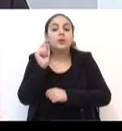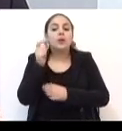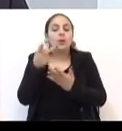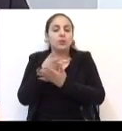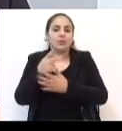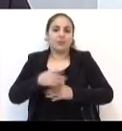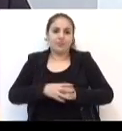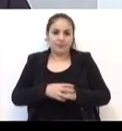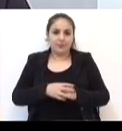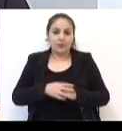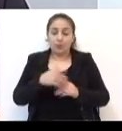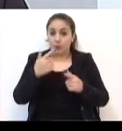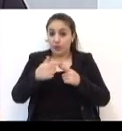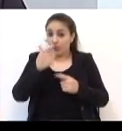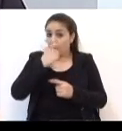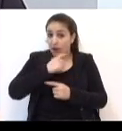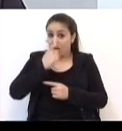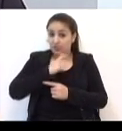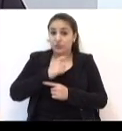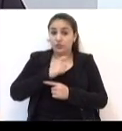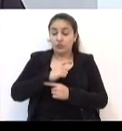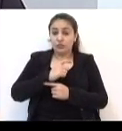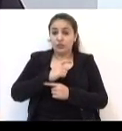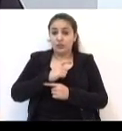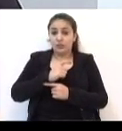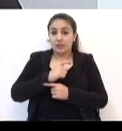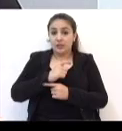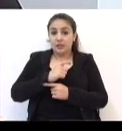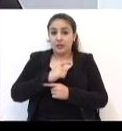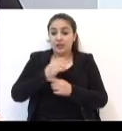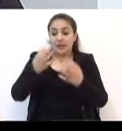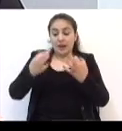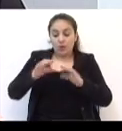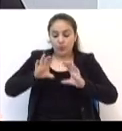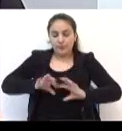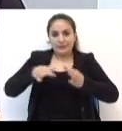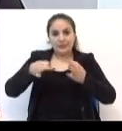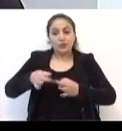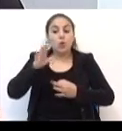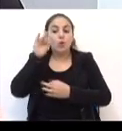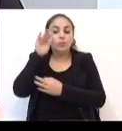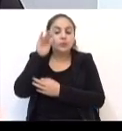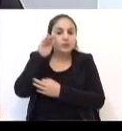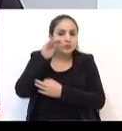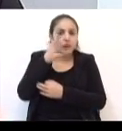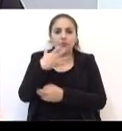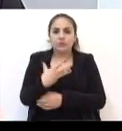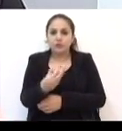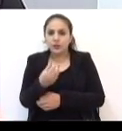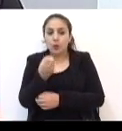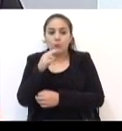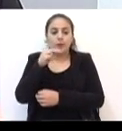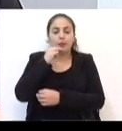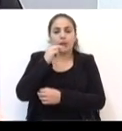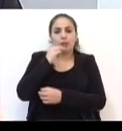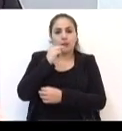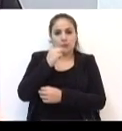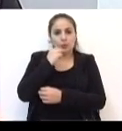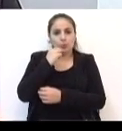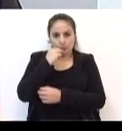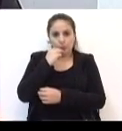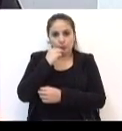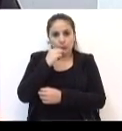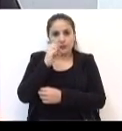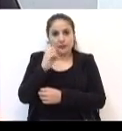com essa criança. Eu acho que a recomendação que poderia se dar é exatamente essa. Observar o seu filho, o seu neto, para ver se ele